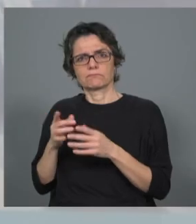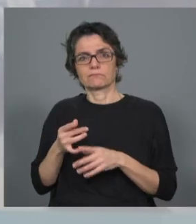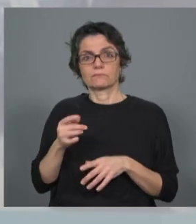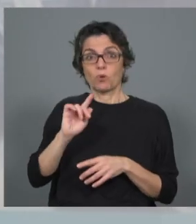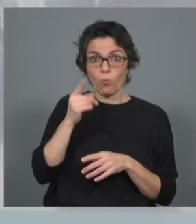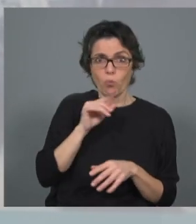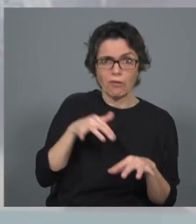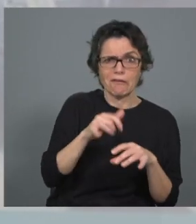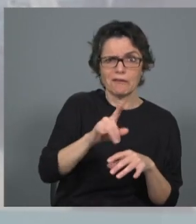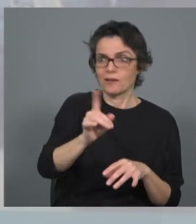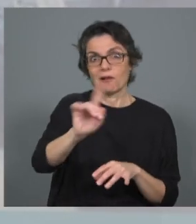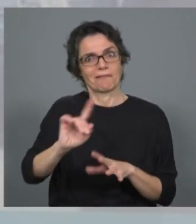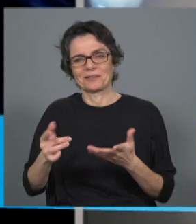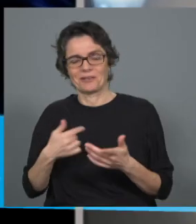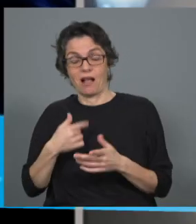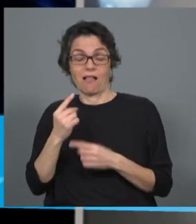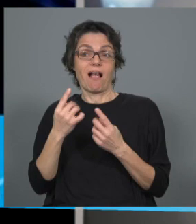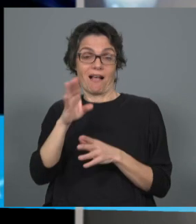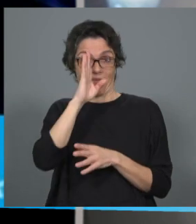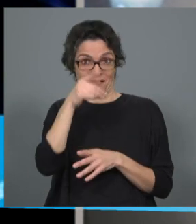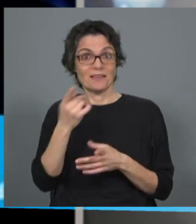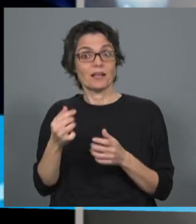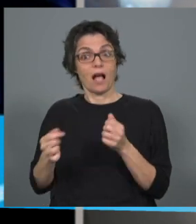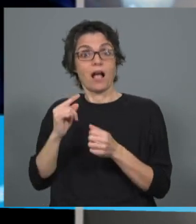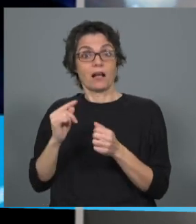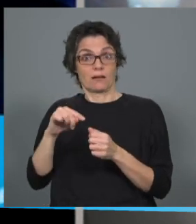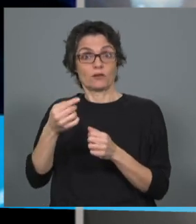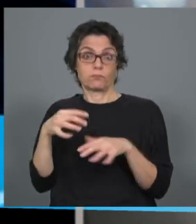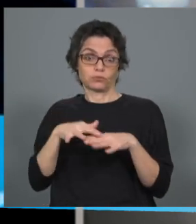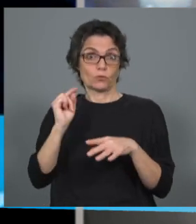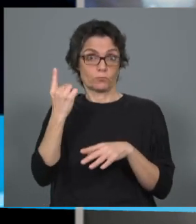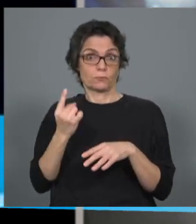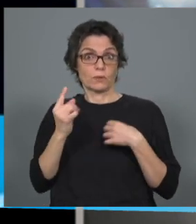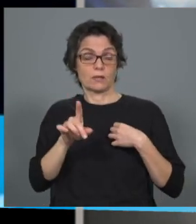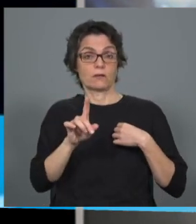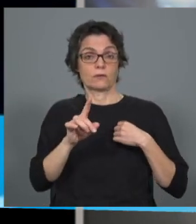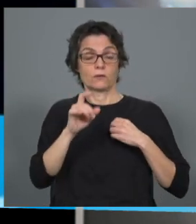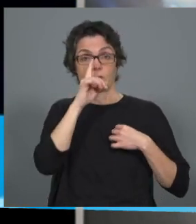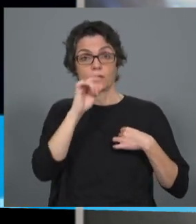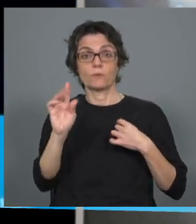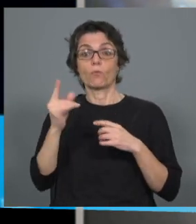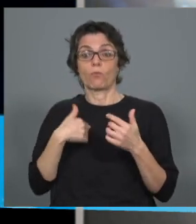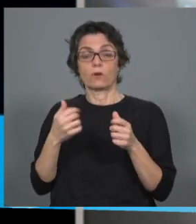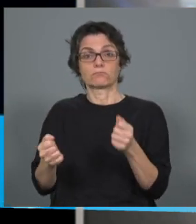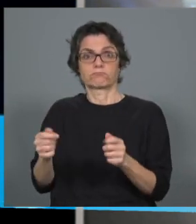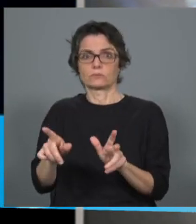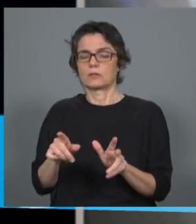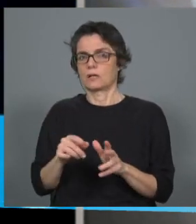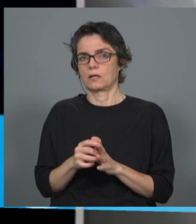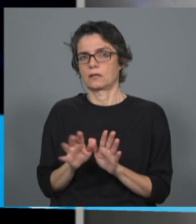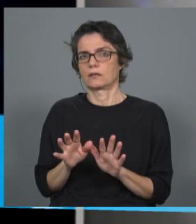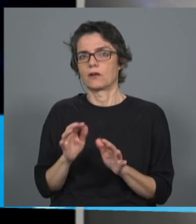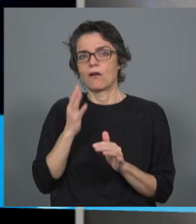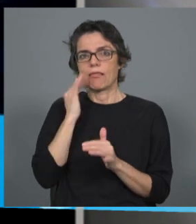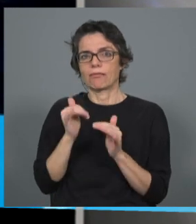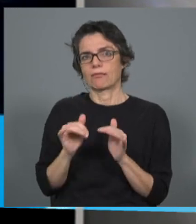preciso. Aliás, quando eu pegava em carros, às vezes tinha medo e dizia, olha, se tu me falas da mesma forma, não muito obrigado. A minha mãe